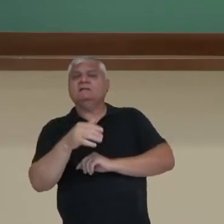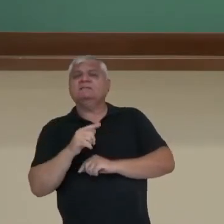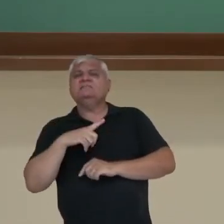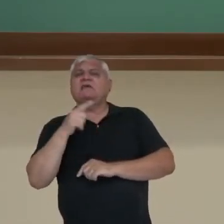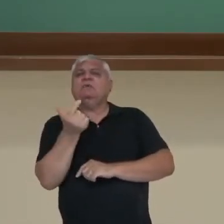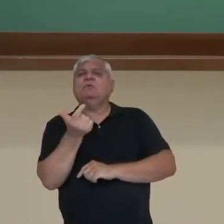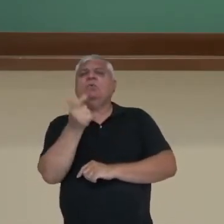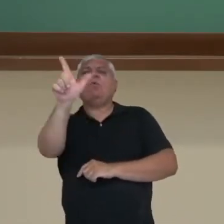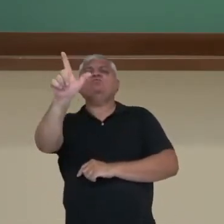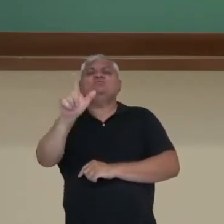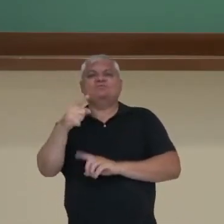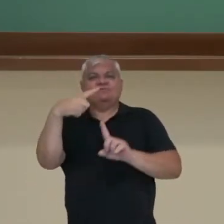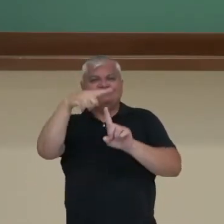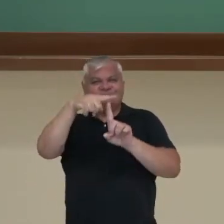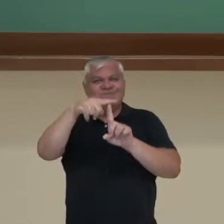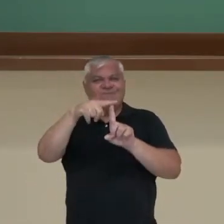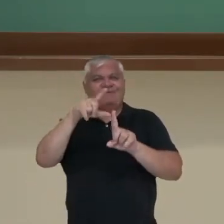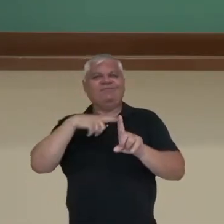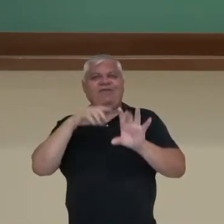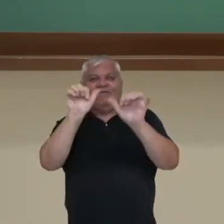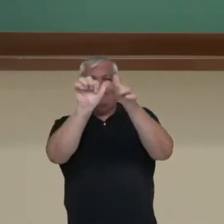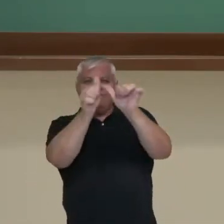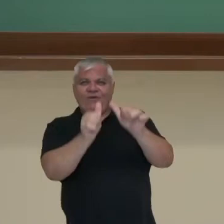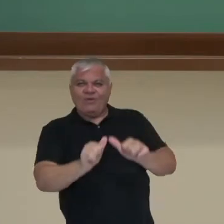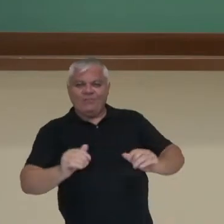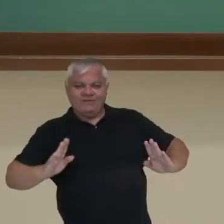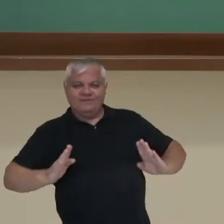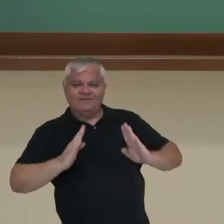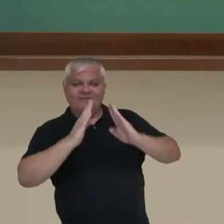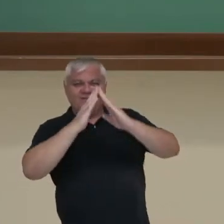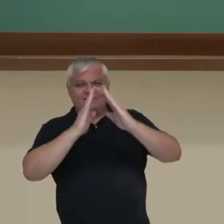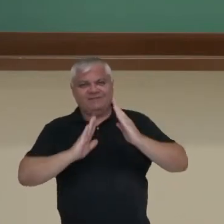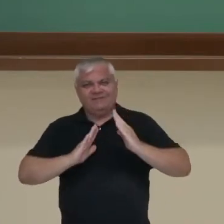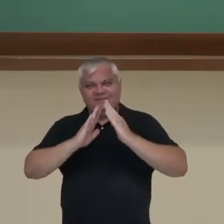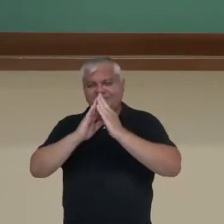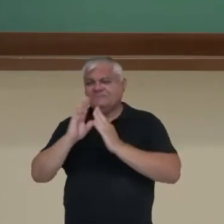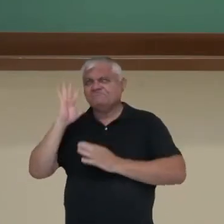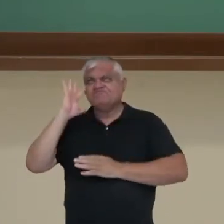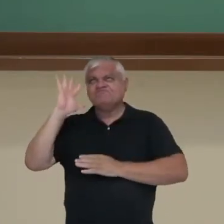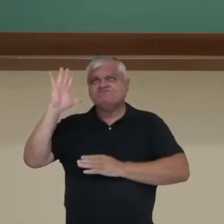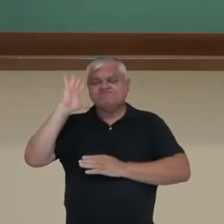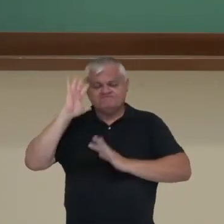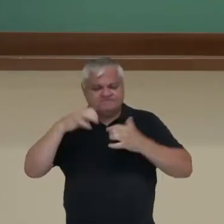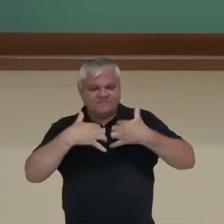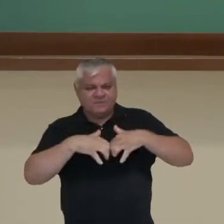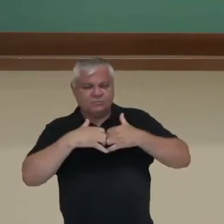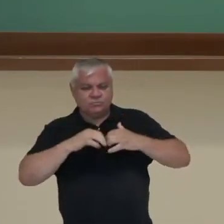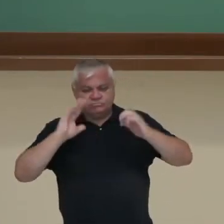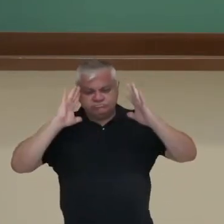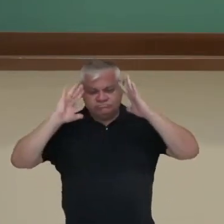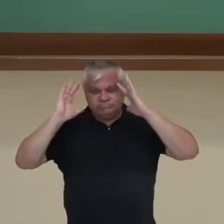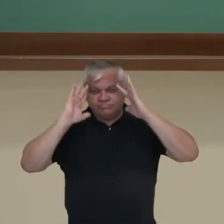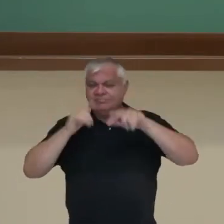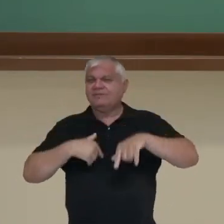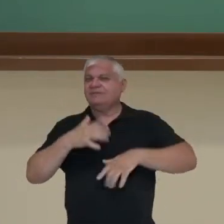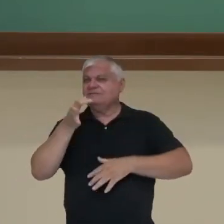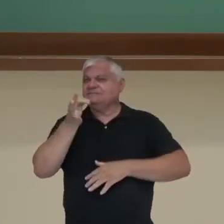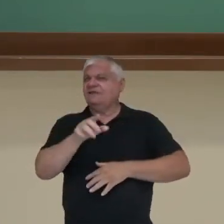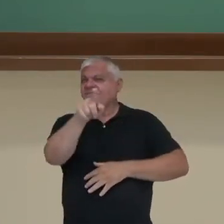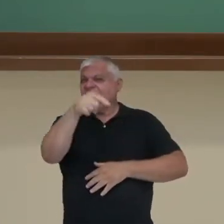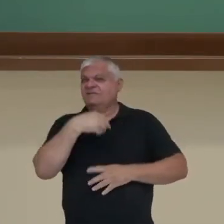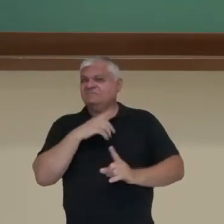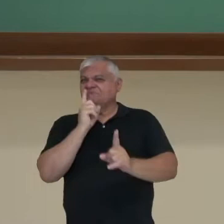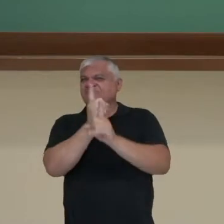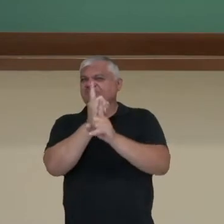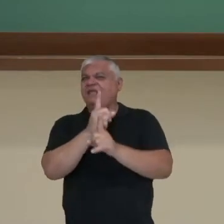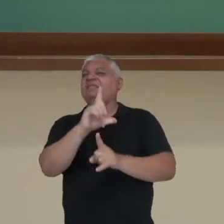outros formatos que tem formato de pirâmide? Pense um pouco, analisa, eu tenho certeza que vocês vão encontrar